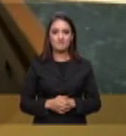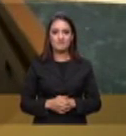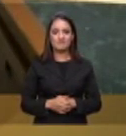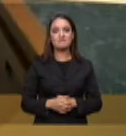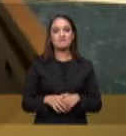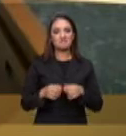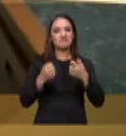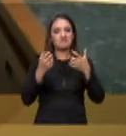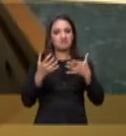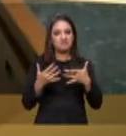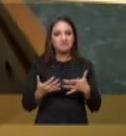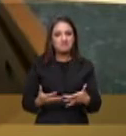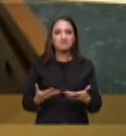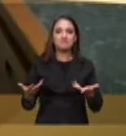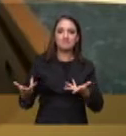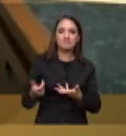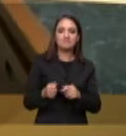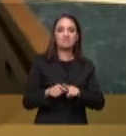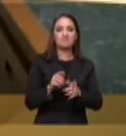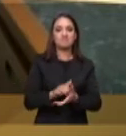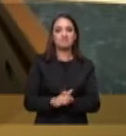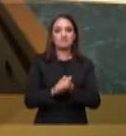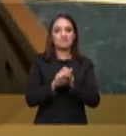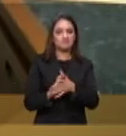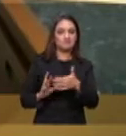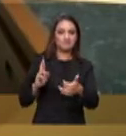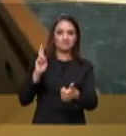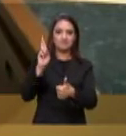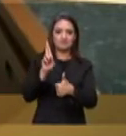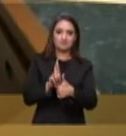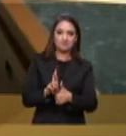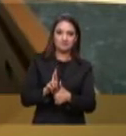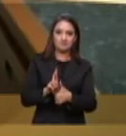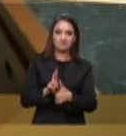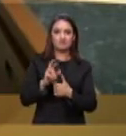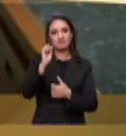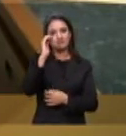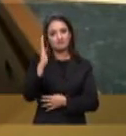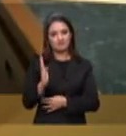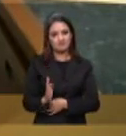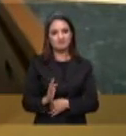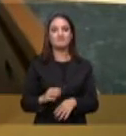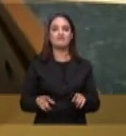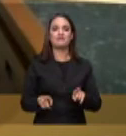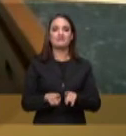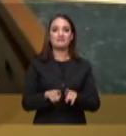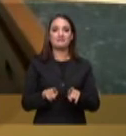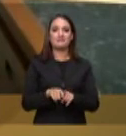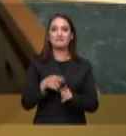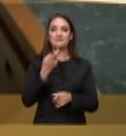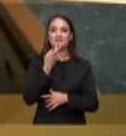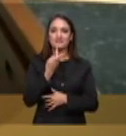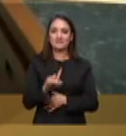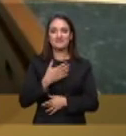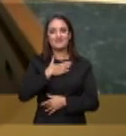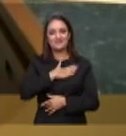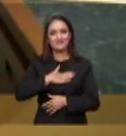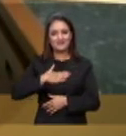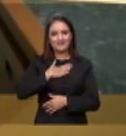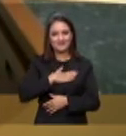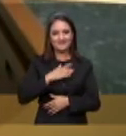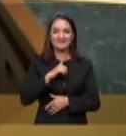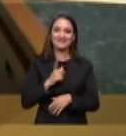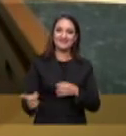muita verticalidade. Cumprimento também o senhor Procurador-Geral da República, também declarando a satisfação de